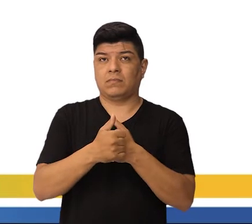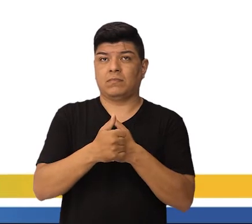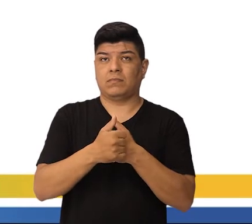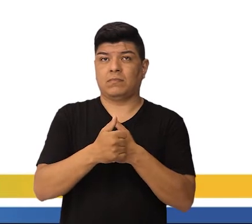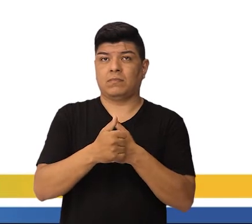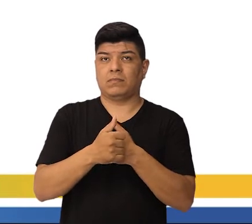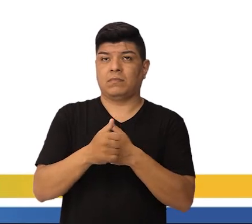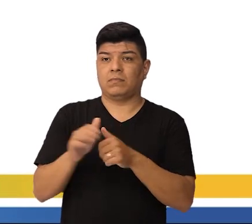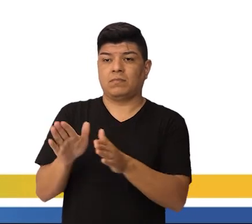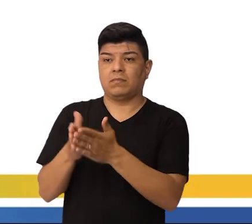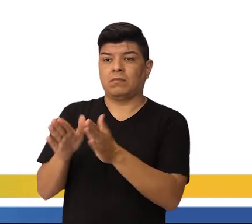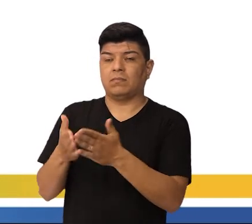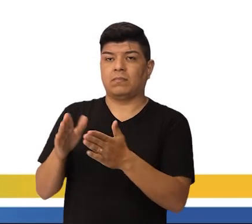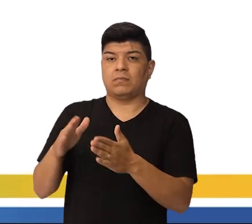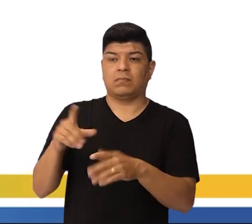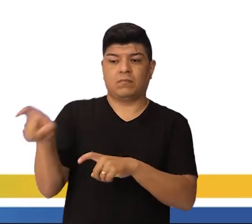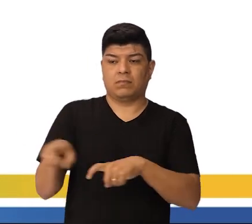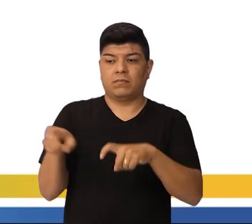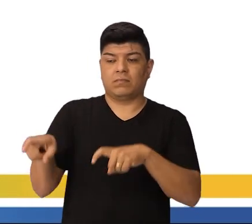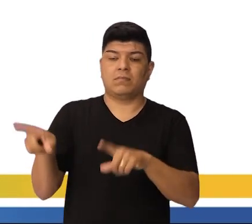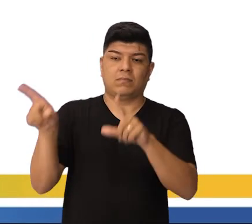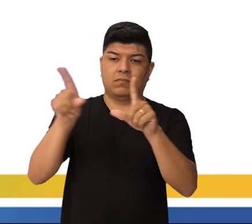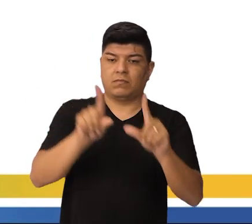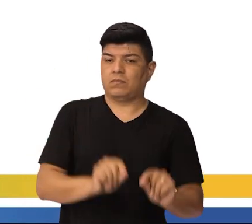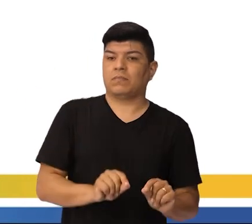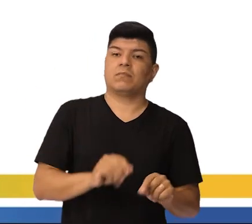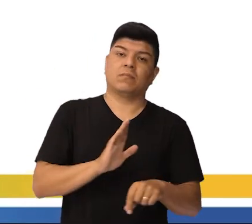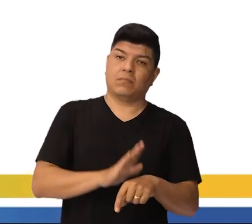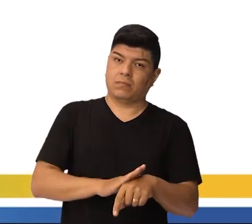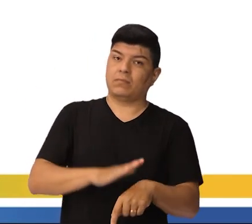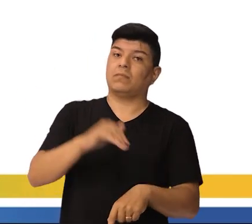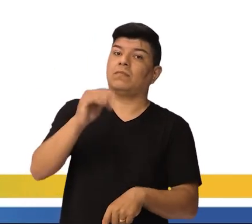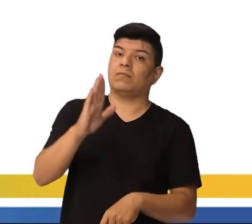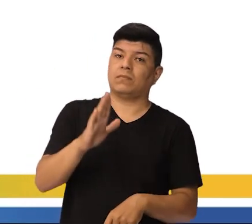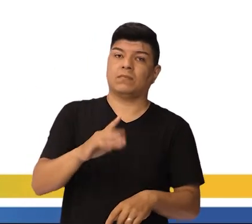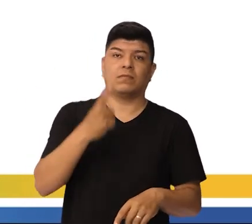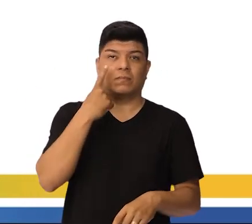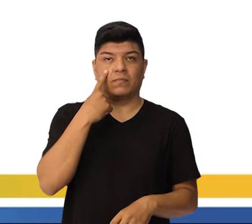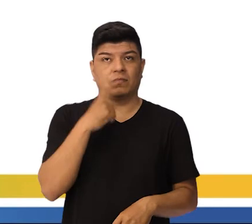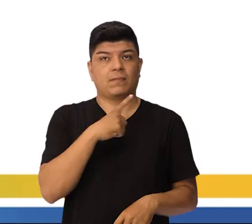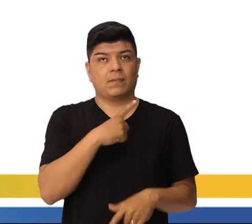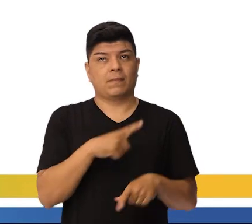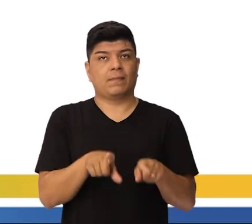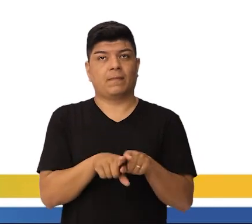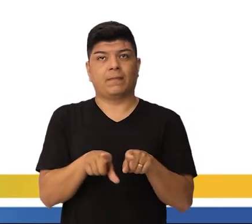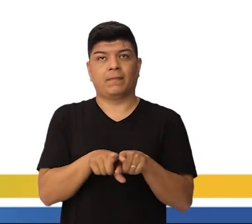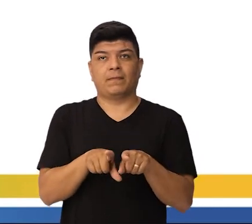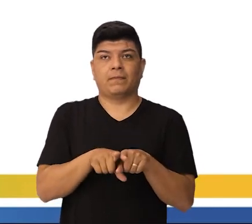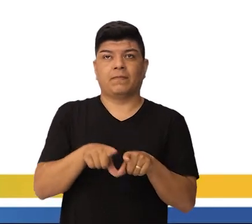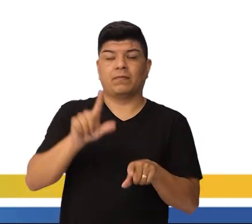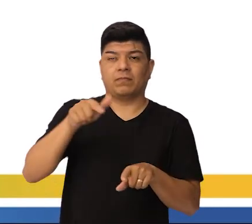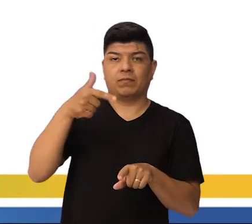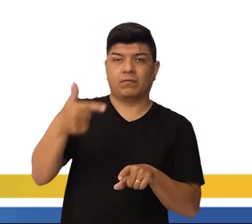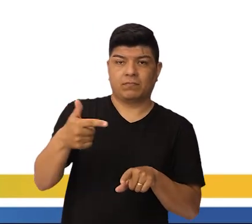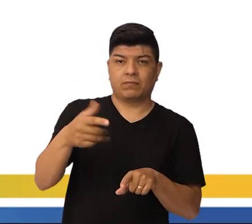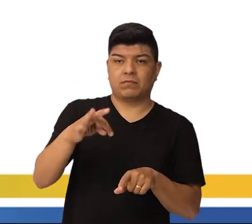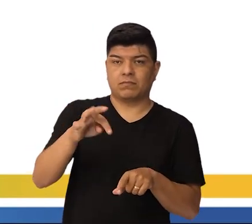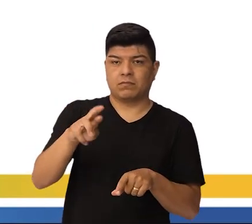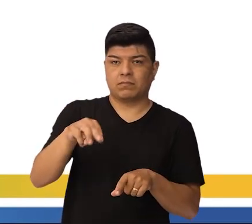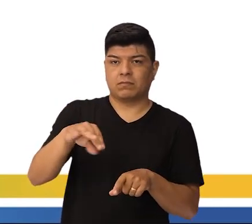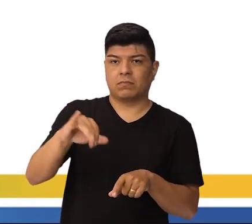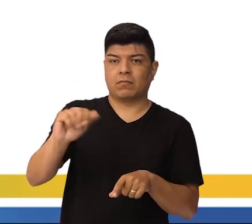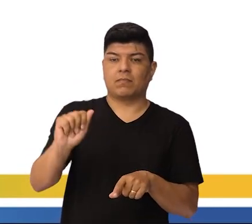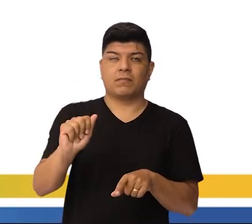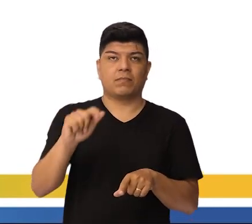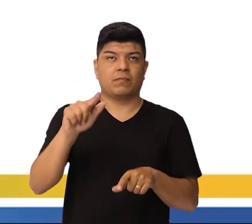periféricas, diminui um pouco e na área rural diminui mais ainda. E aí nós temos também a inversão térmica, que é uma intervenção humana. Veja